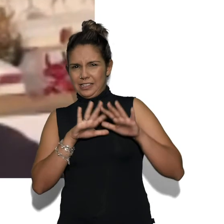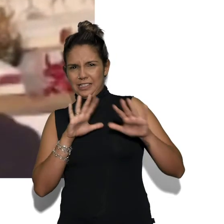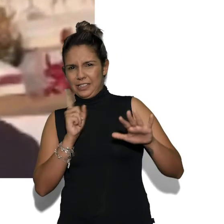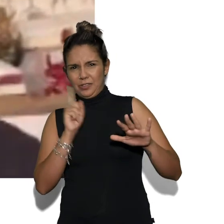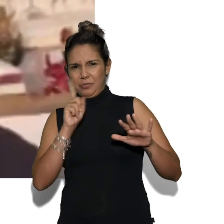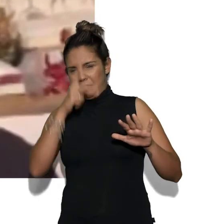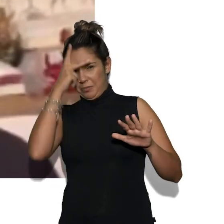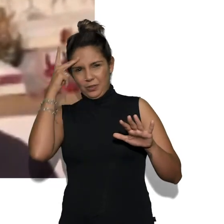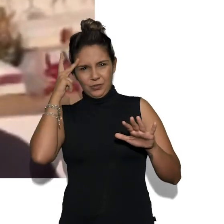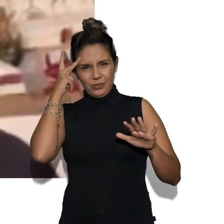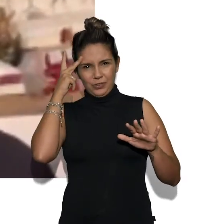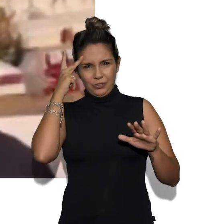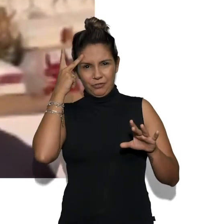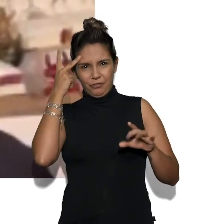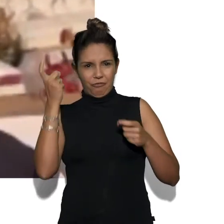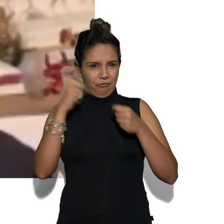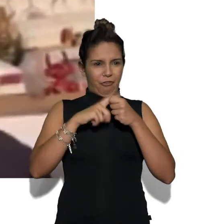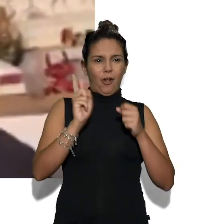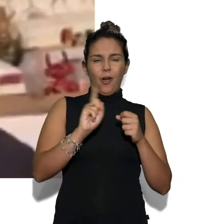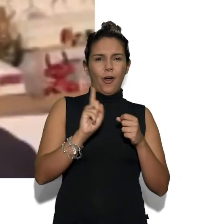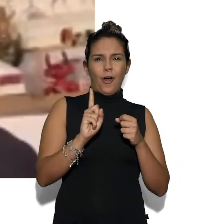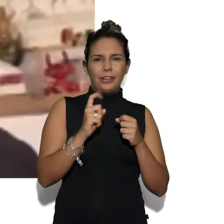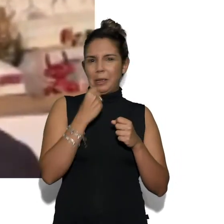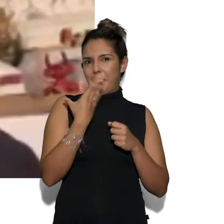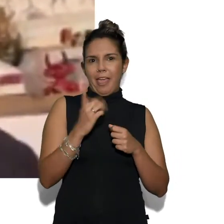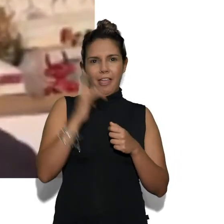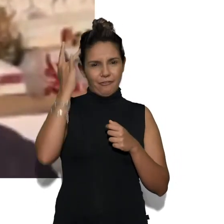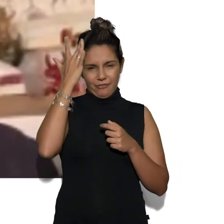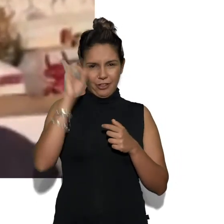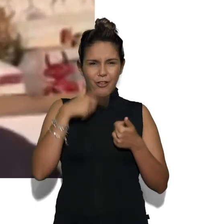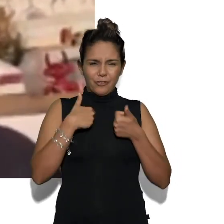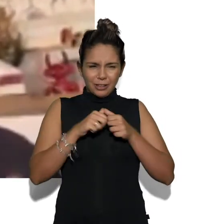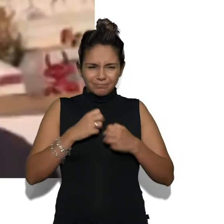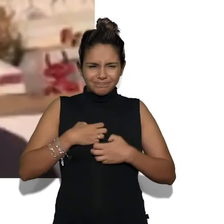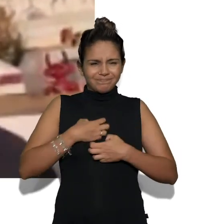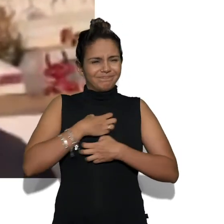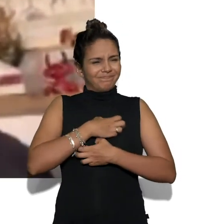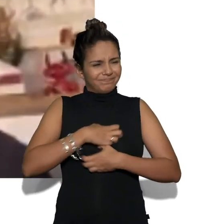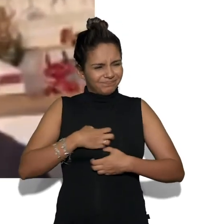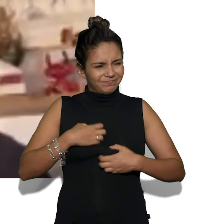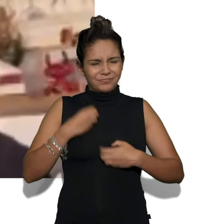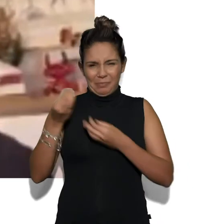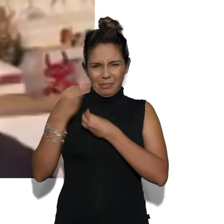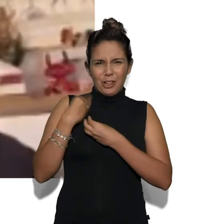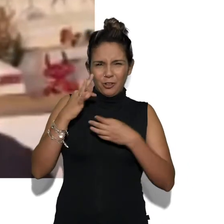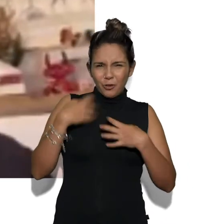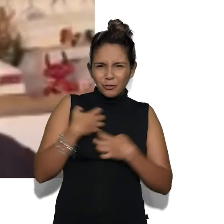sou aquela pessoa que recupera imediatamente, uma coisa fácil, não, eu fico mesmo